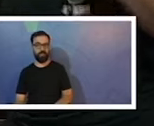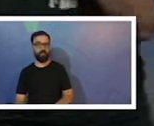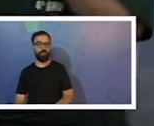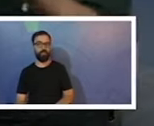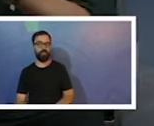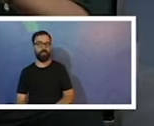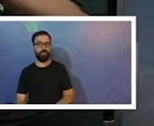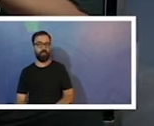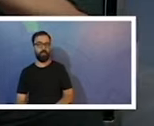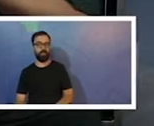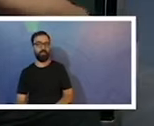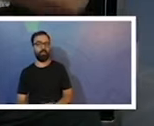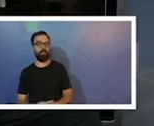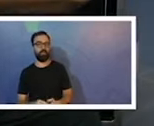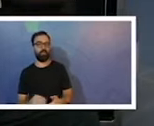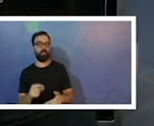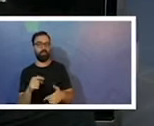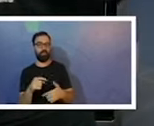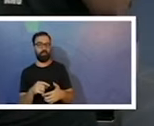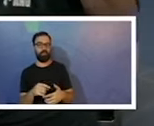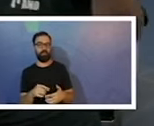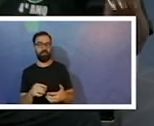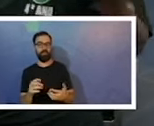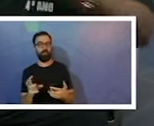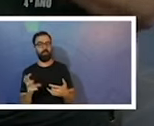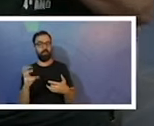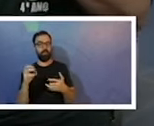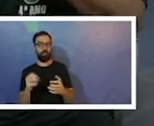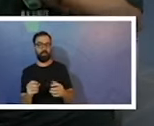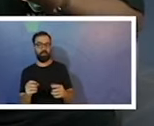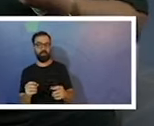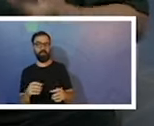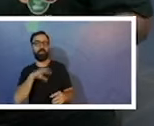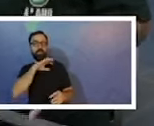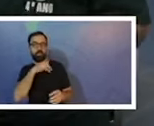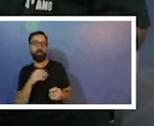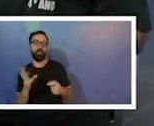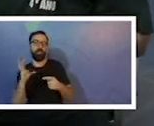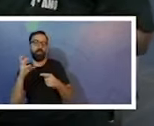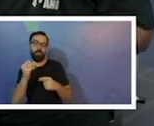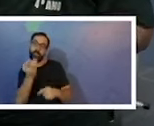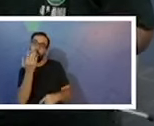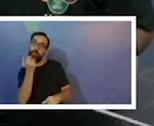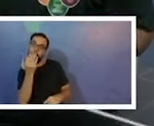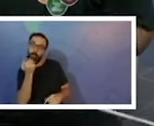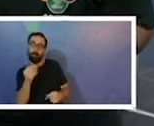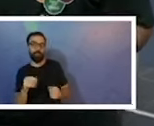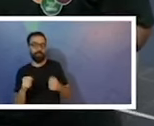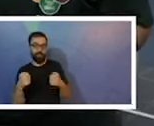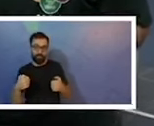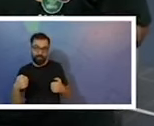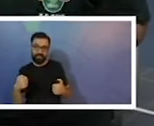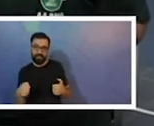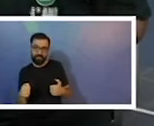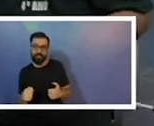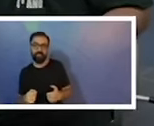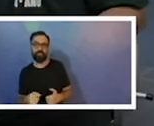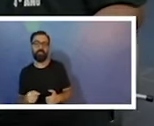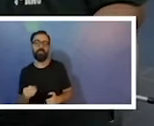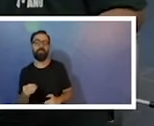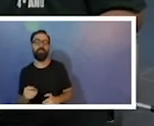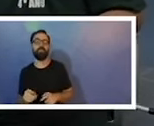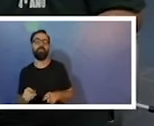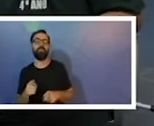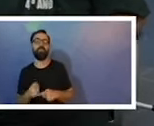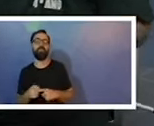Tá? Um ser vivo tem que se alimentar, ele precisa de energia para sobreviver.